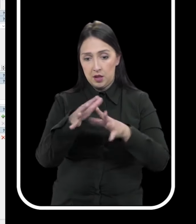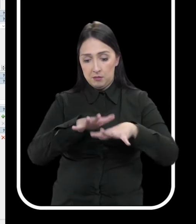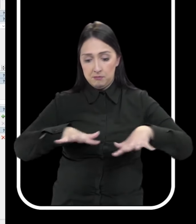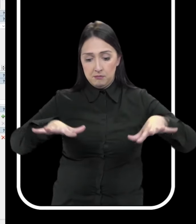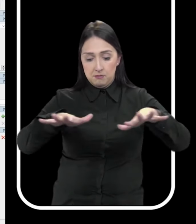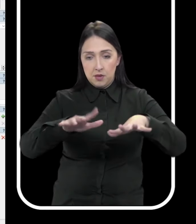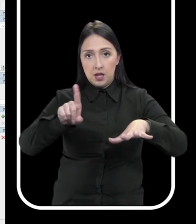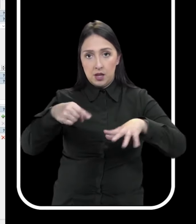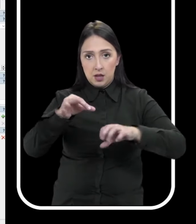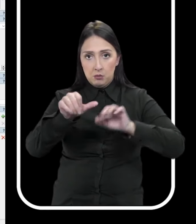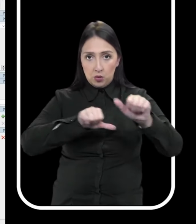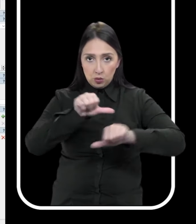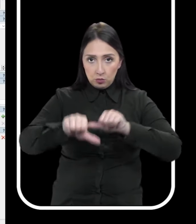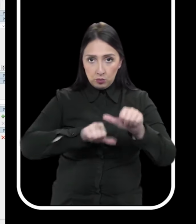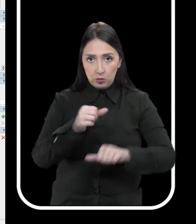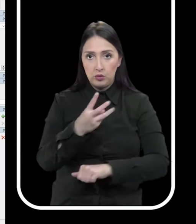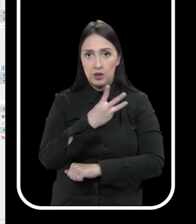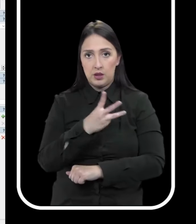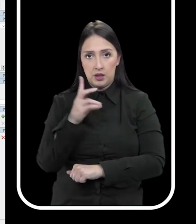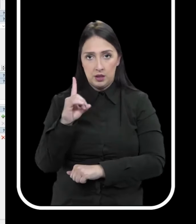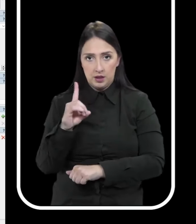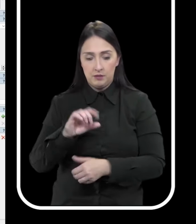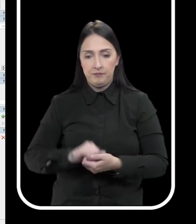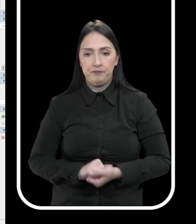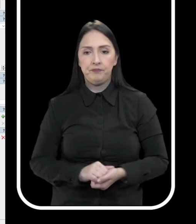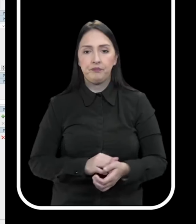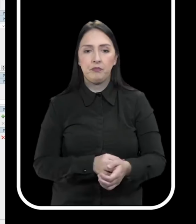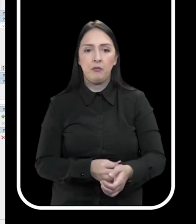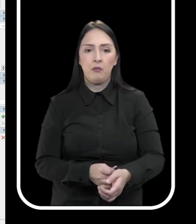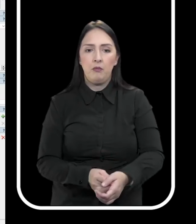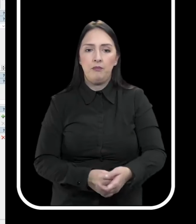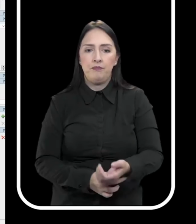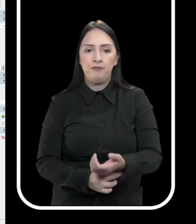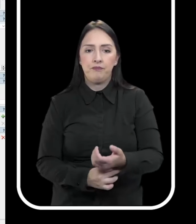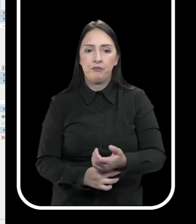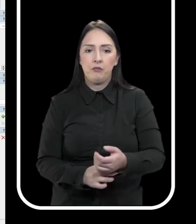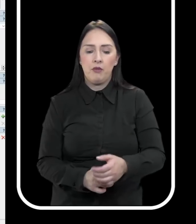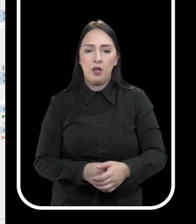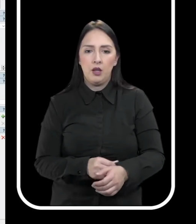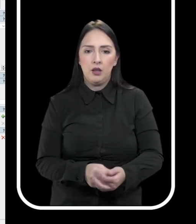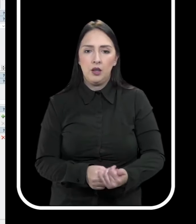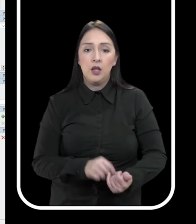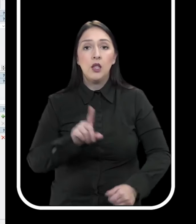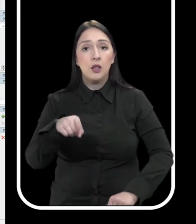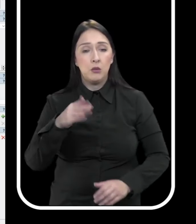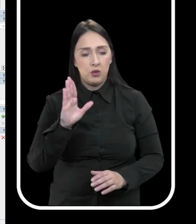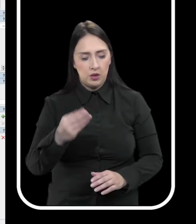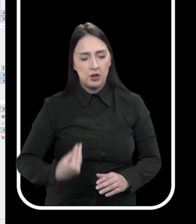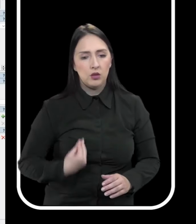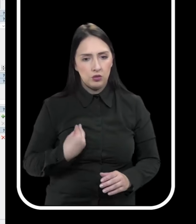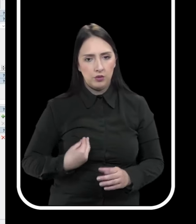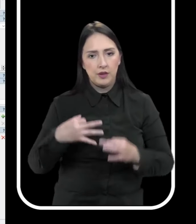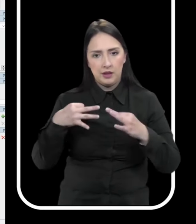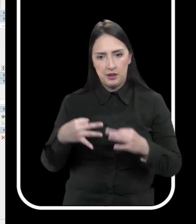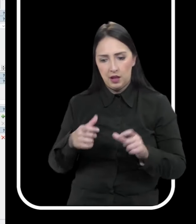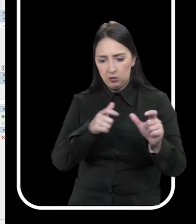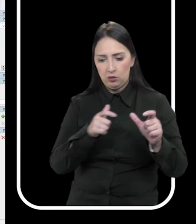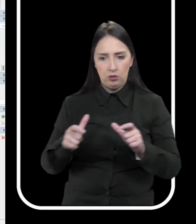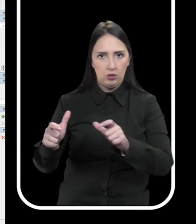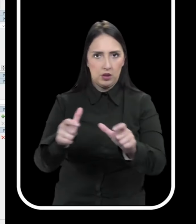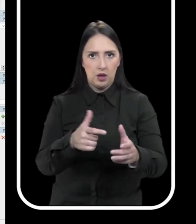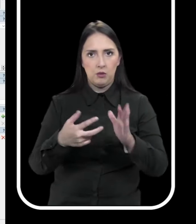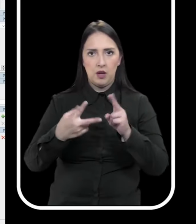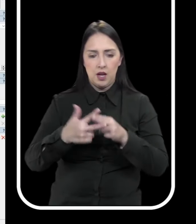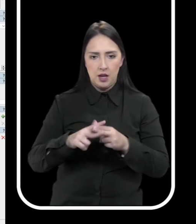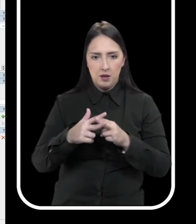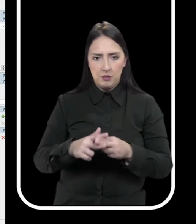em forma plana e depois a gente altera para 3D. Tá? Depois que tiver já devidamente